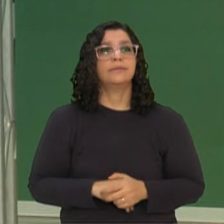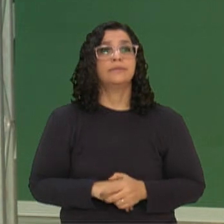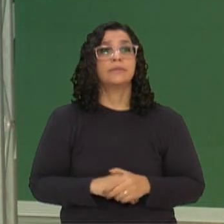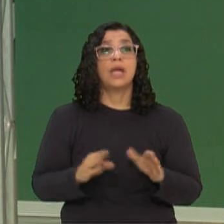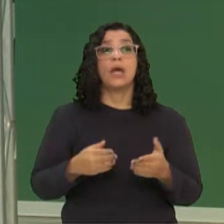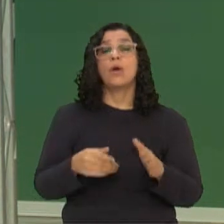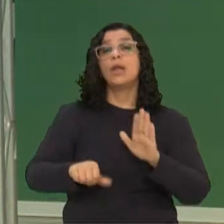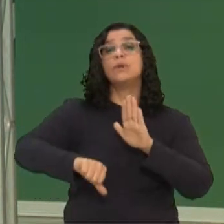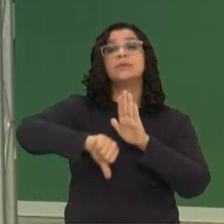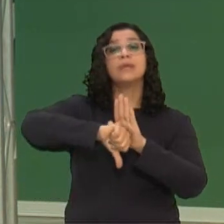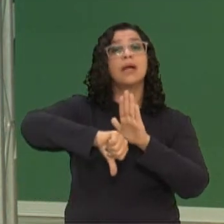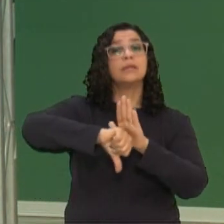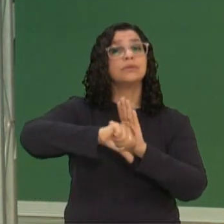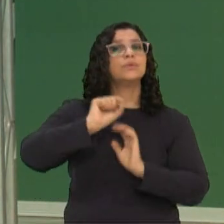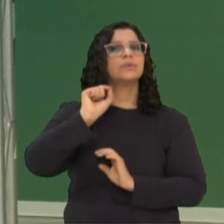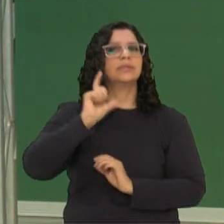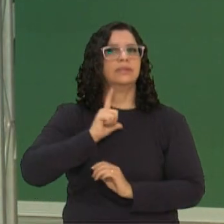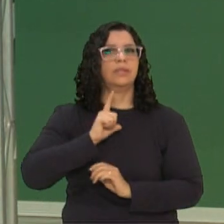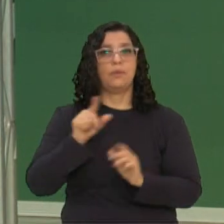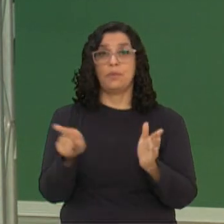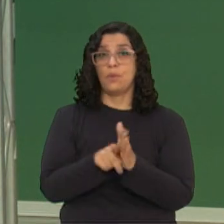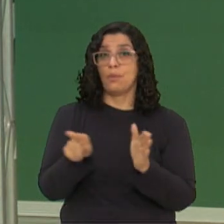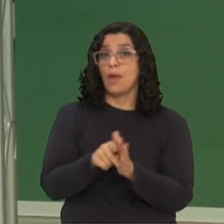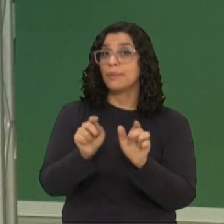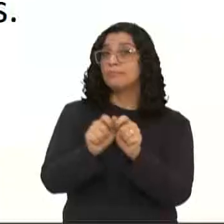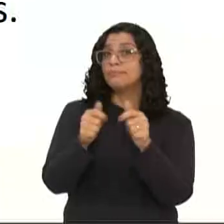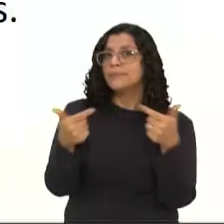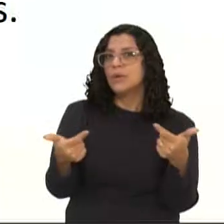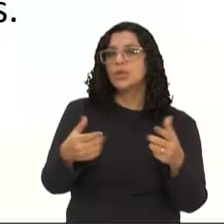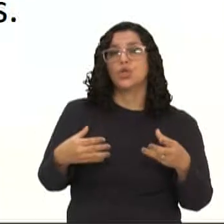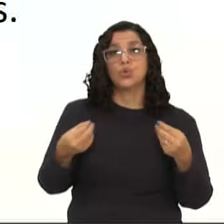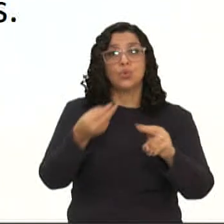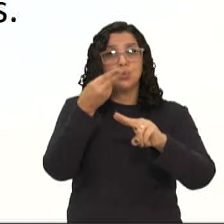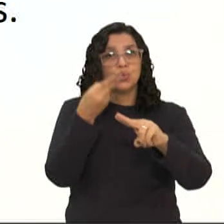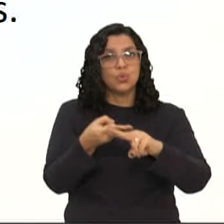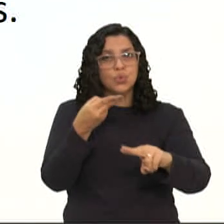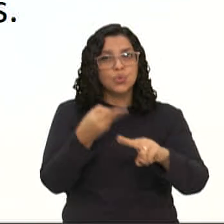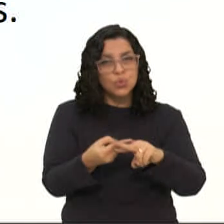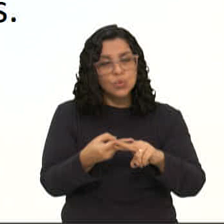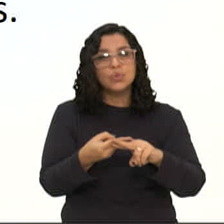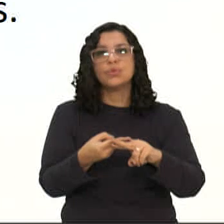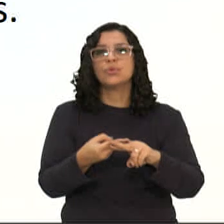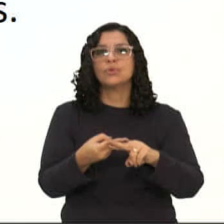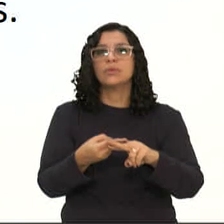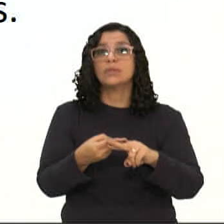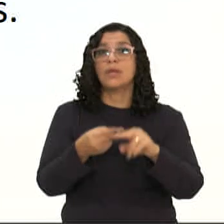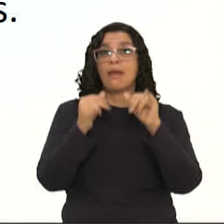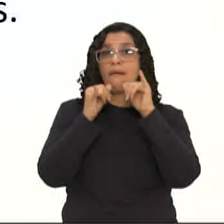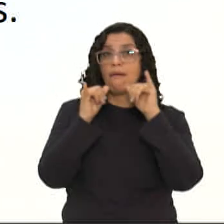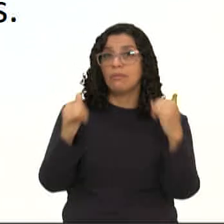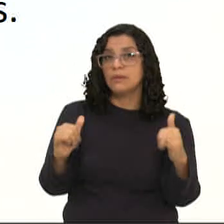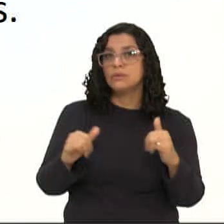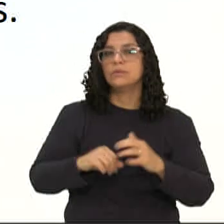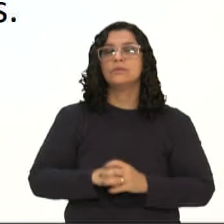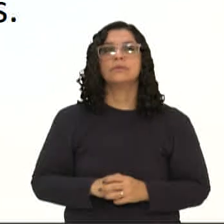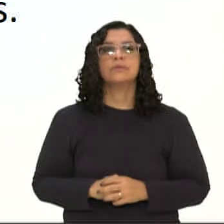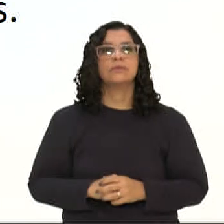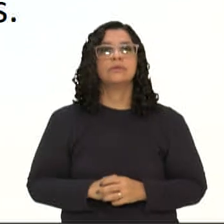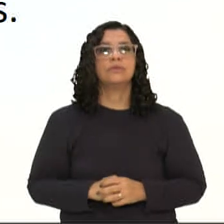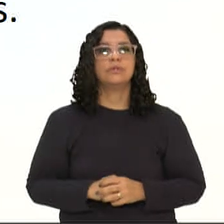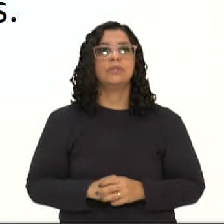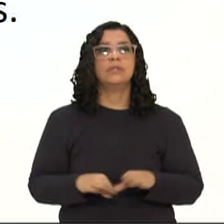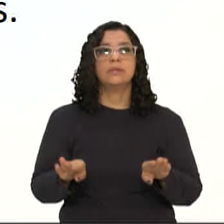As desvantagens, no caso, a grande maioria das utilizações de energia elétrica,